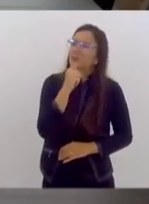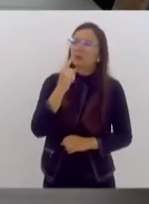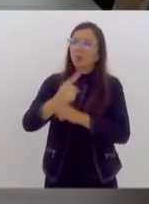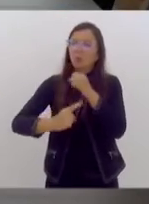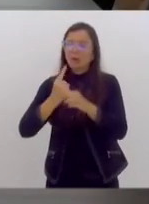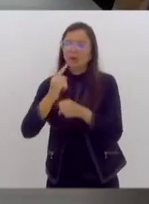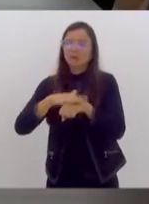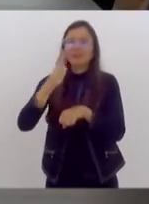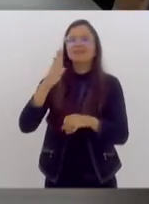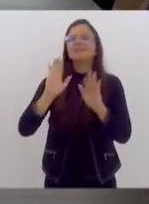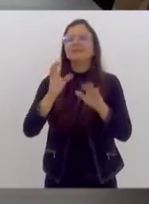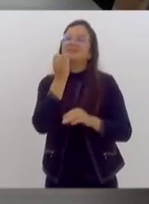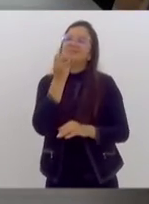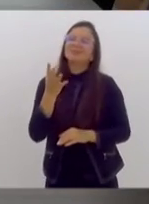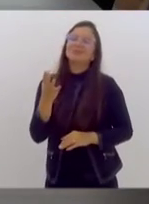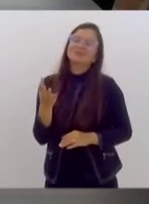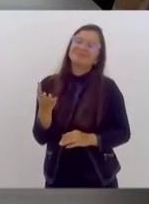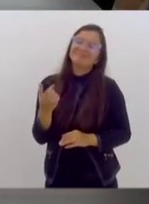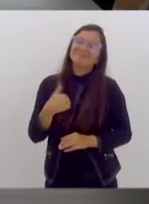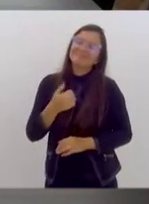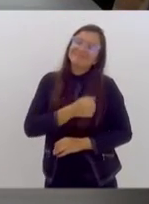segundas-feiras com a palavra deputada